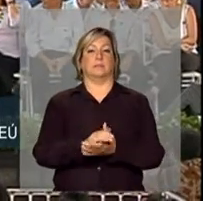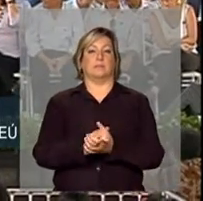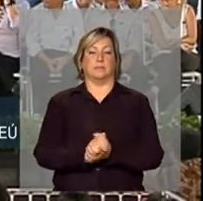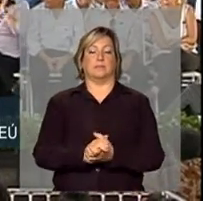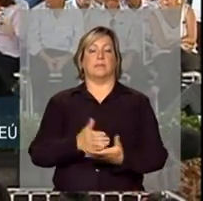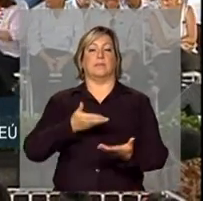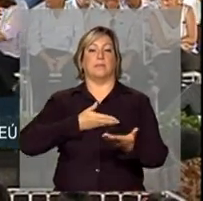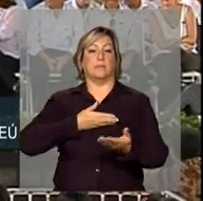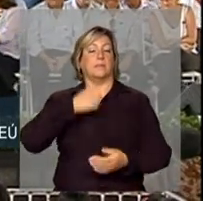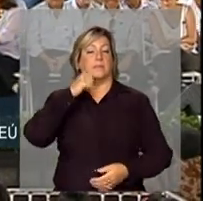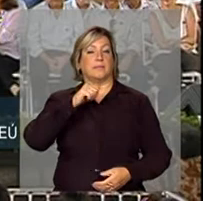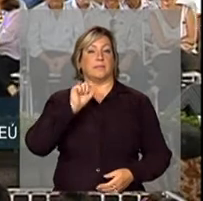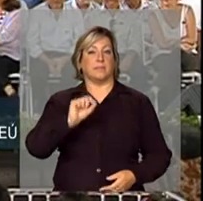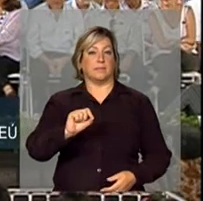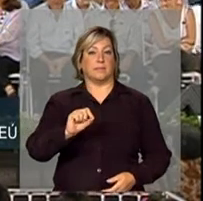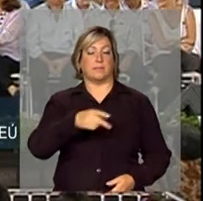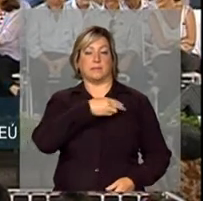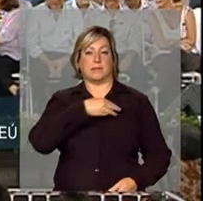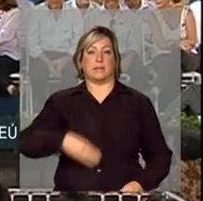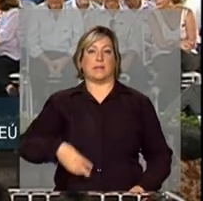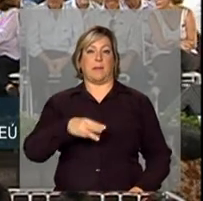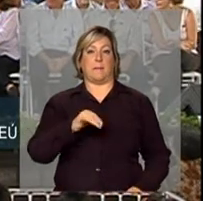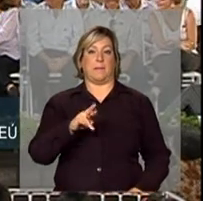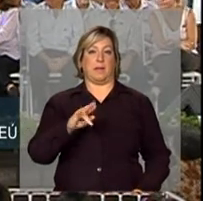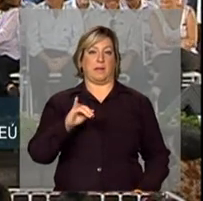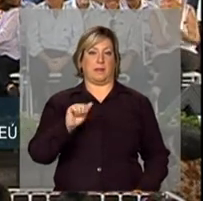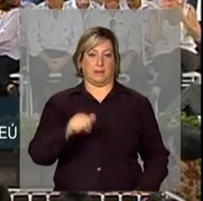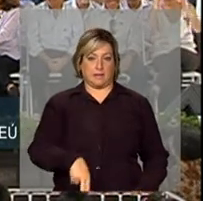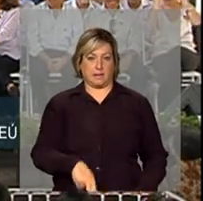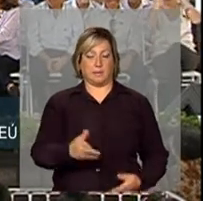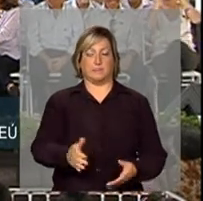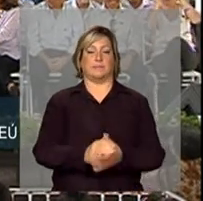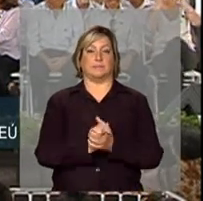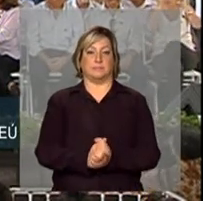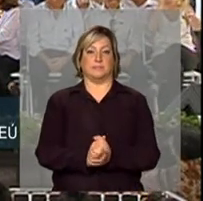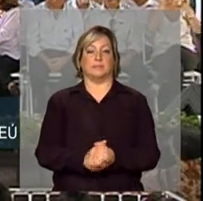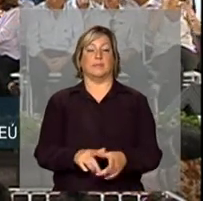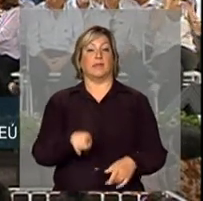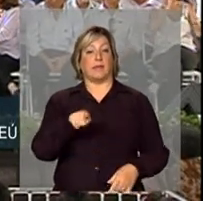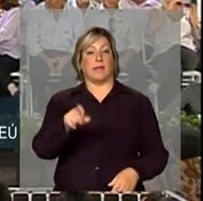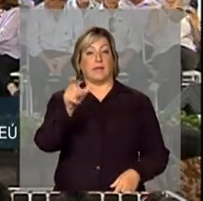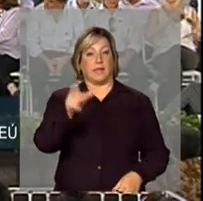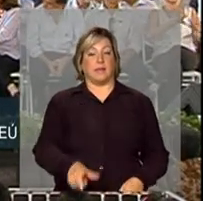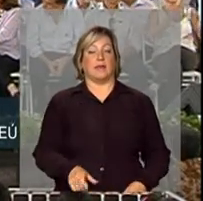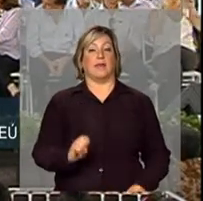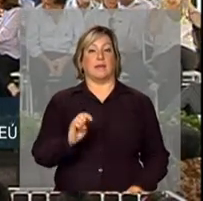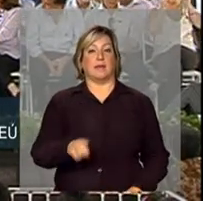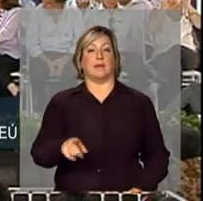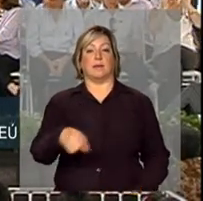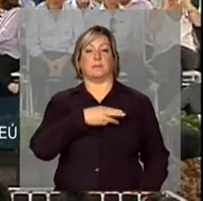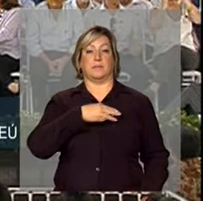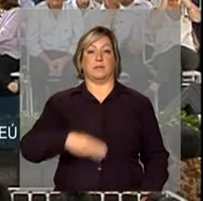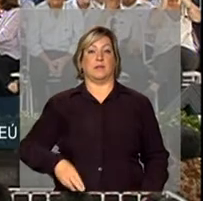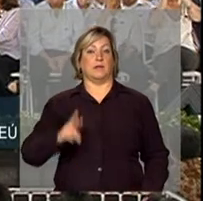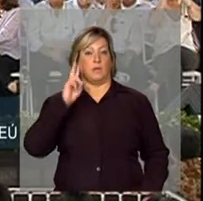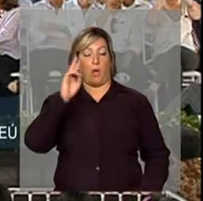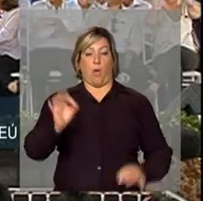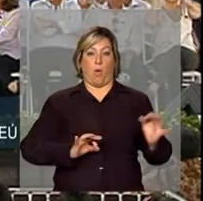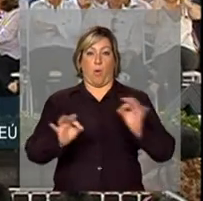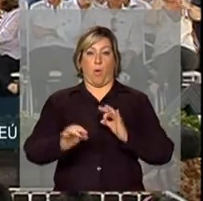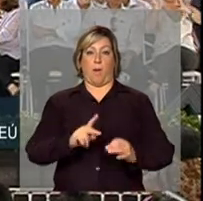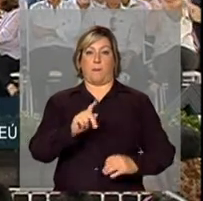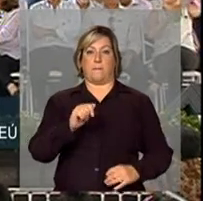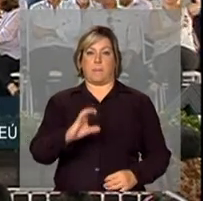do Planejamento, Orçamento e Gestão, Miriam Belchior, ela que é a ministra coordenadora do